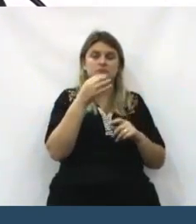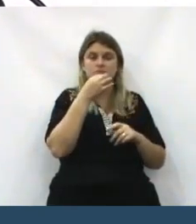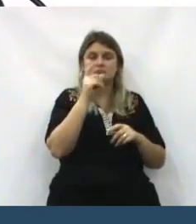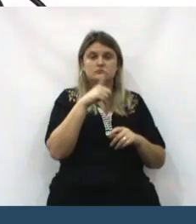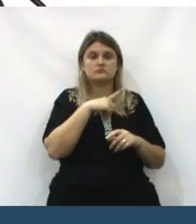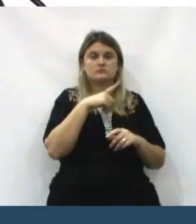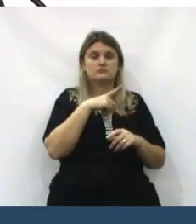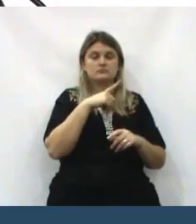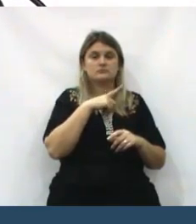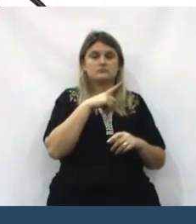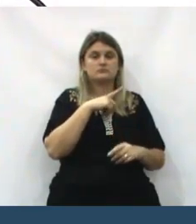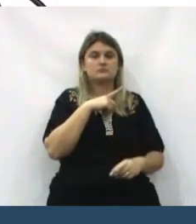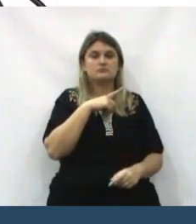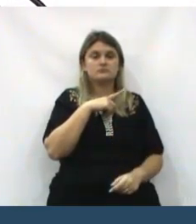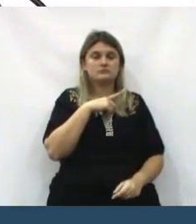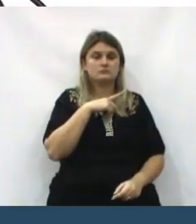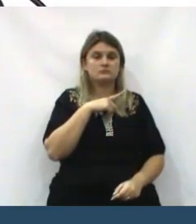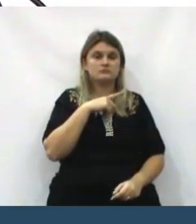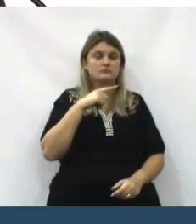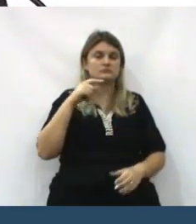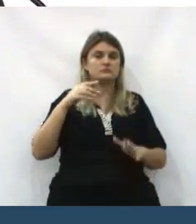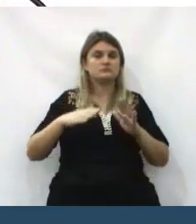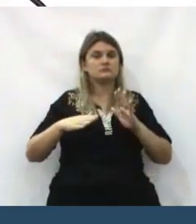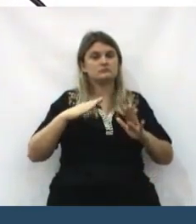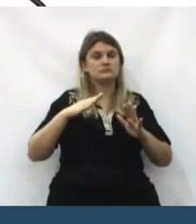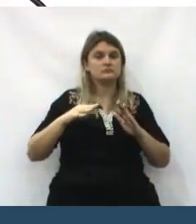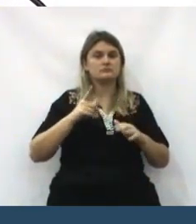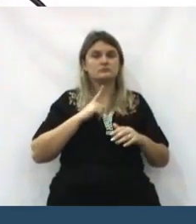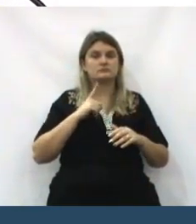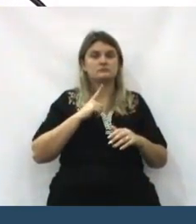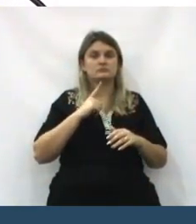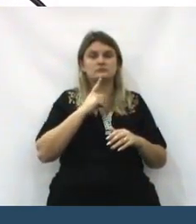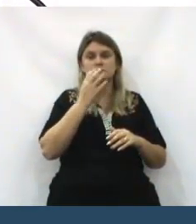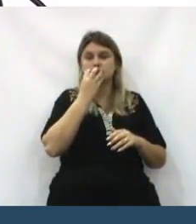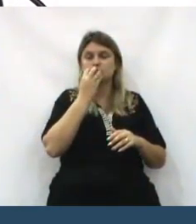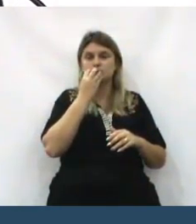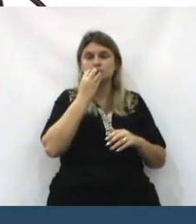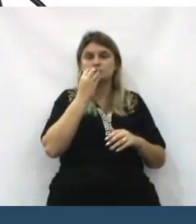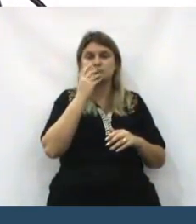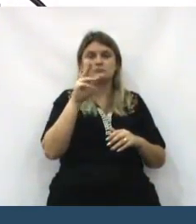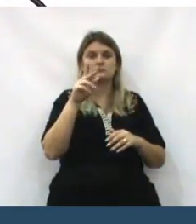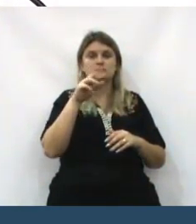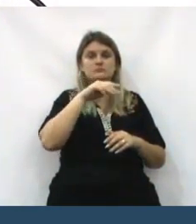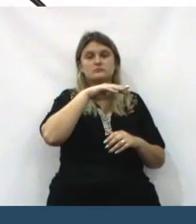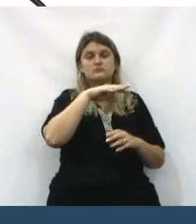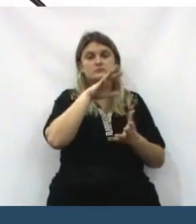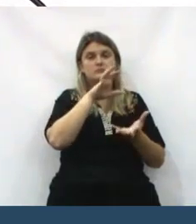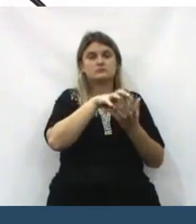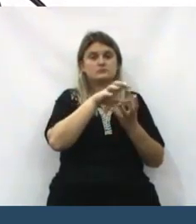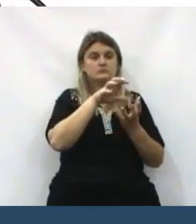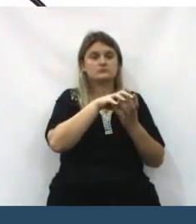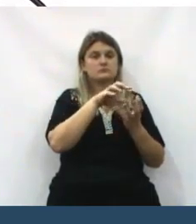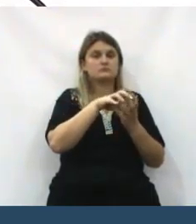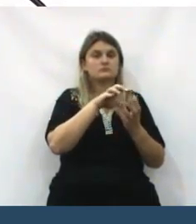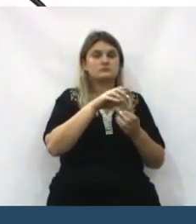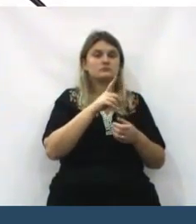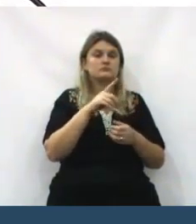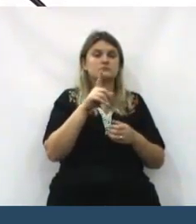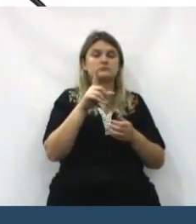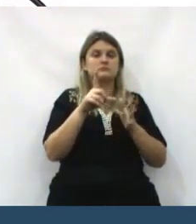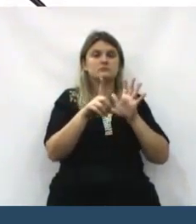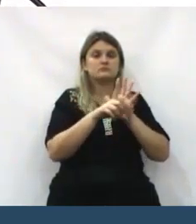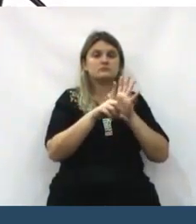tratar matéria concorrente sobre licitações. Inclusive, essa lei está